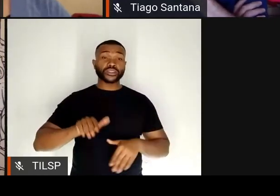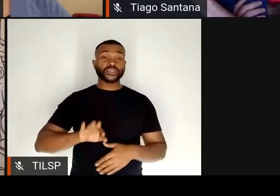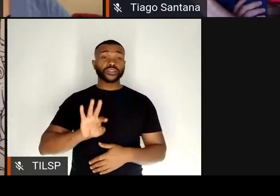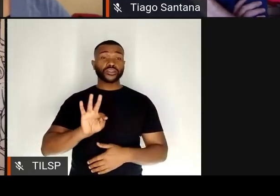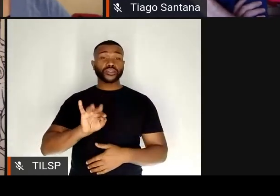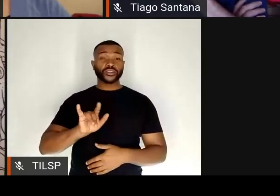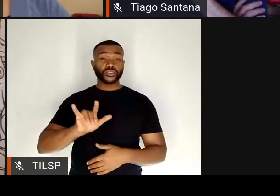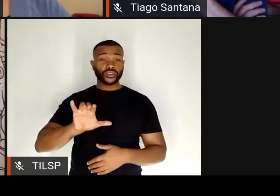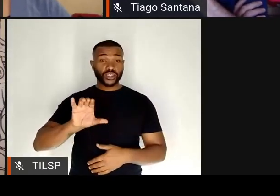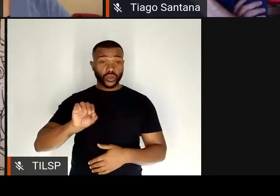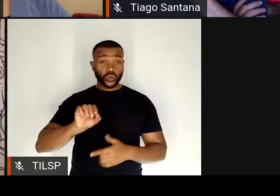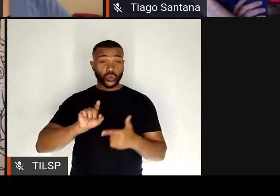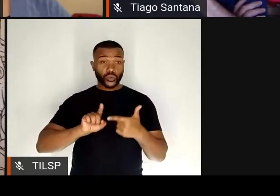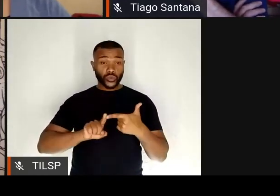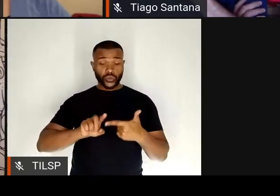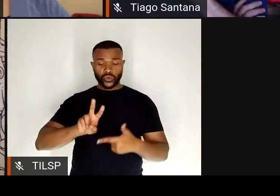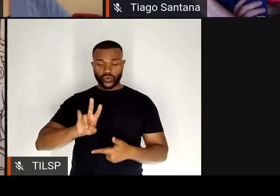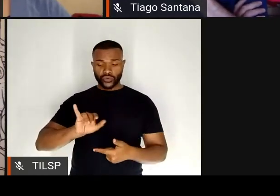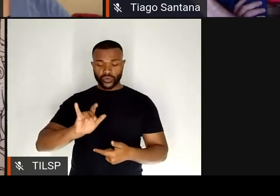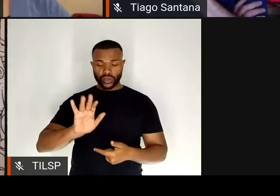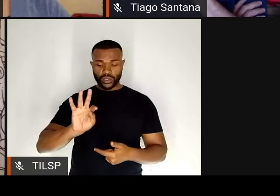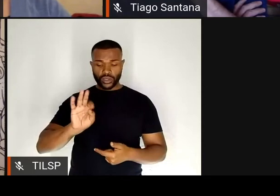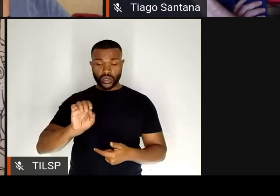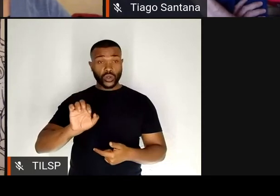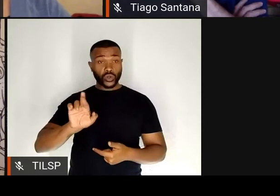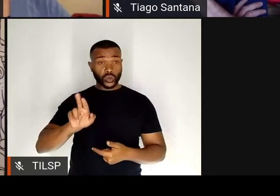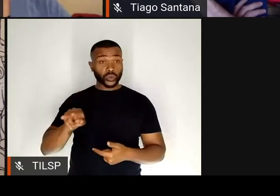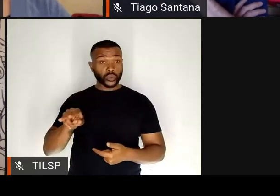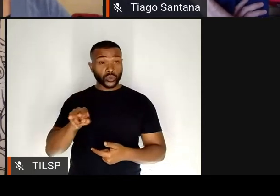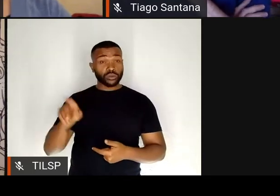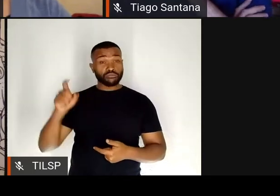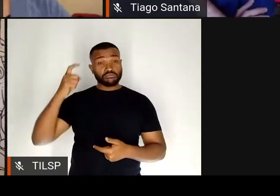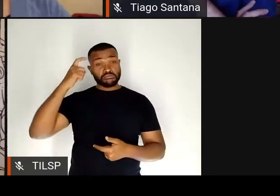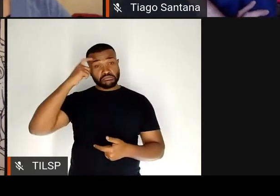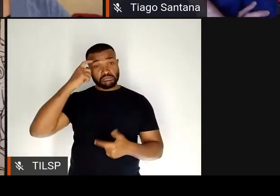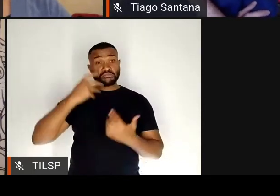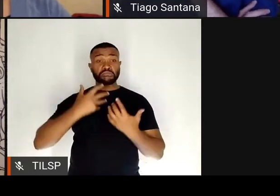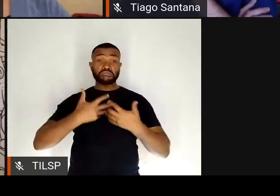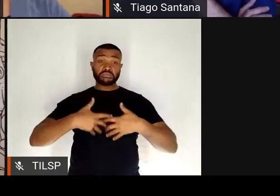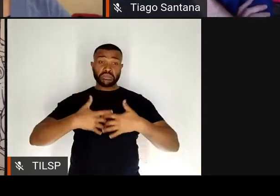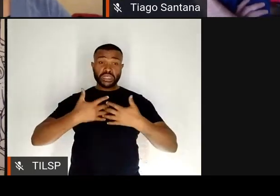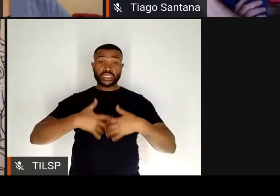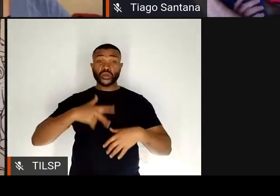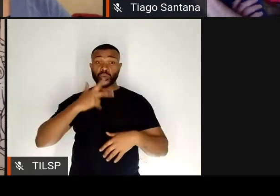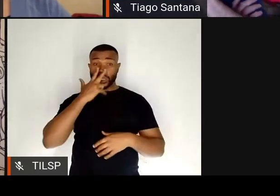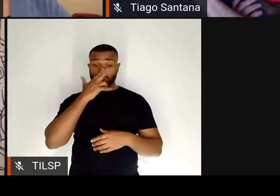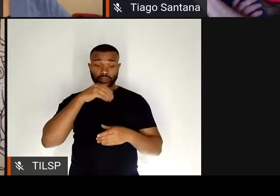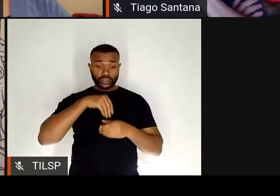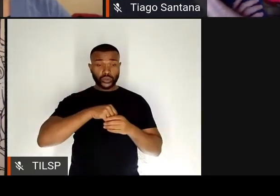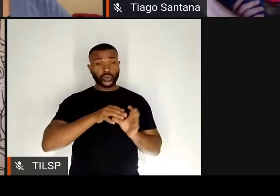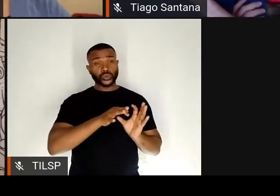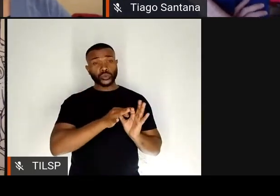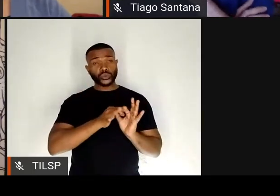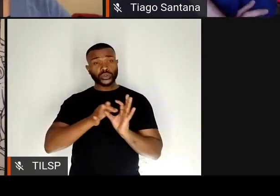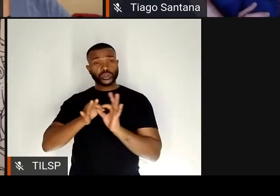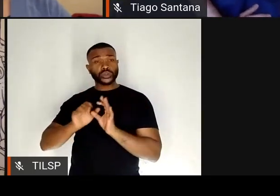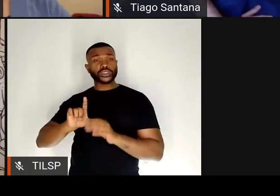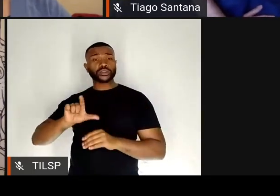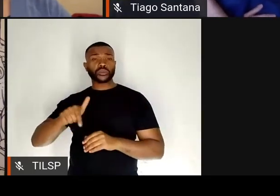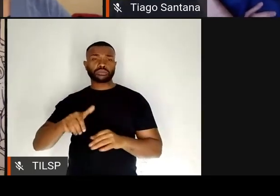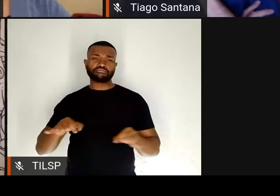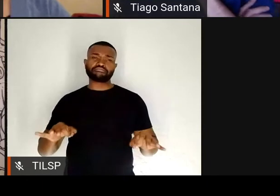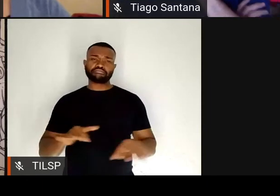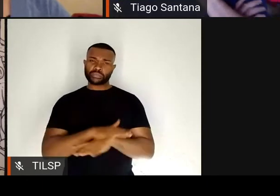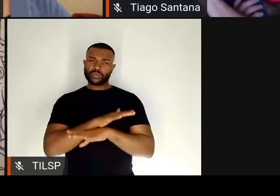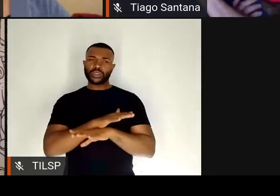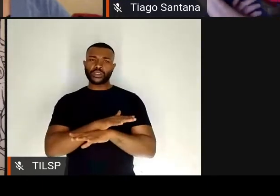Vitor pensem em algumas dessas questões, né, e eu acho que no nosso contexto a gente vai caminhando depois para algum encerramento, né, mas